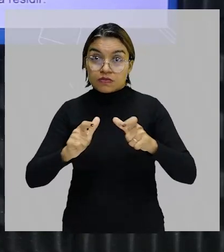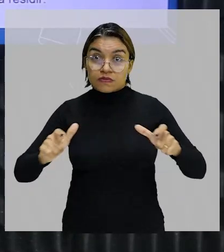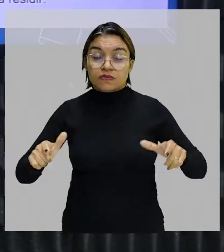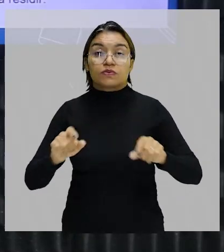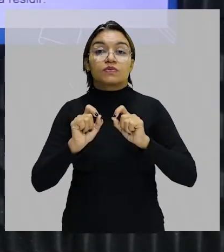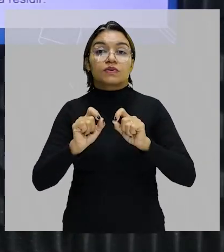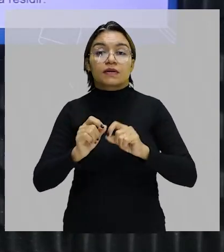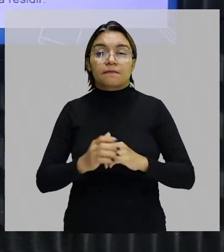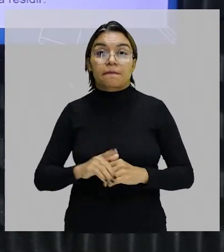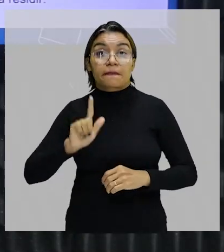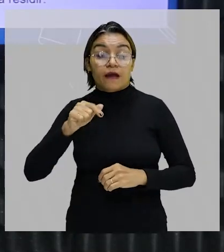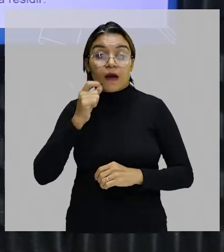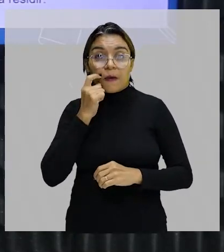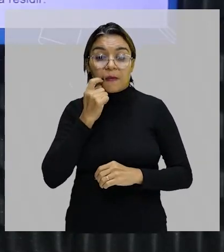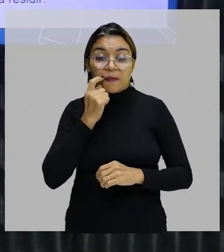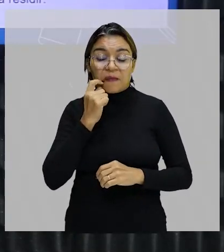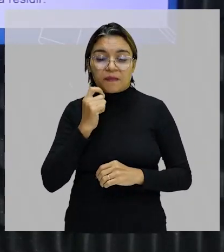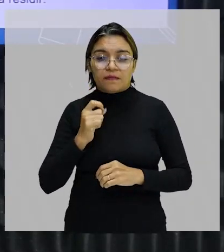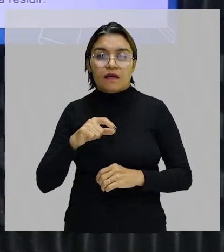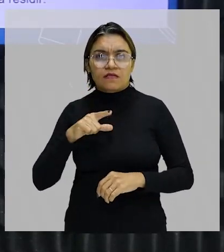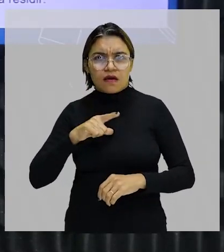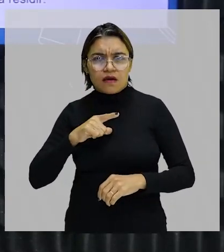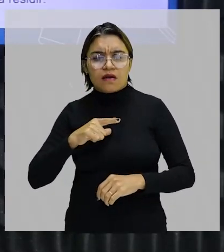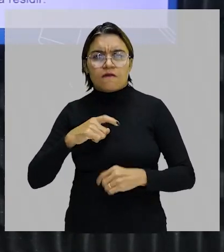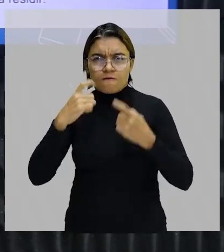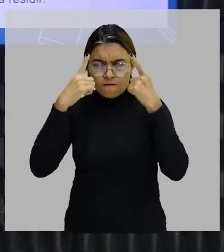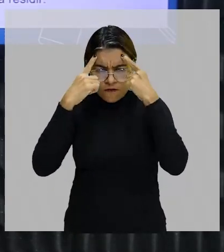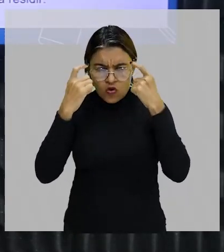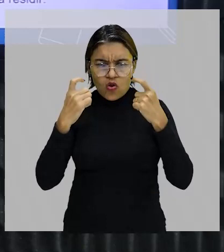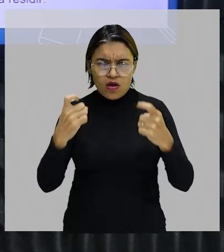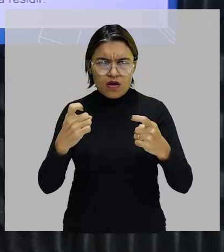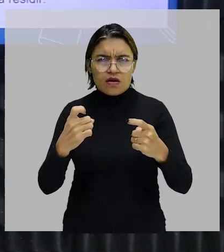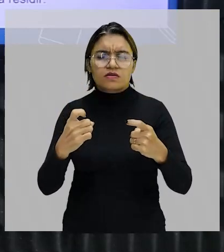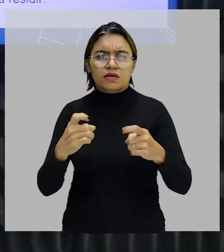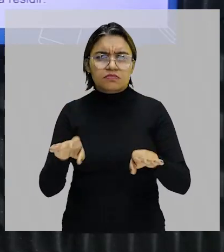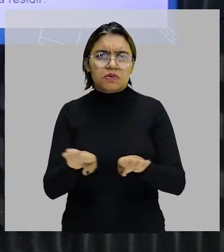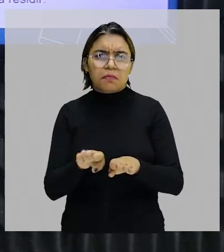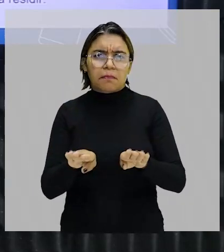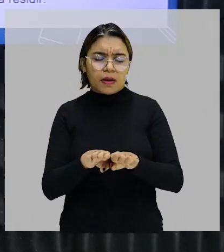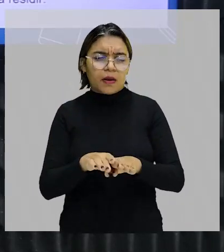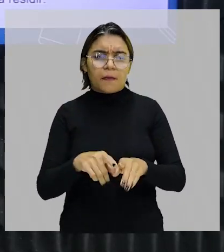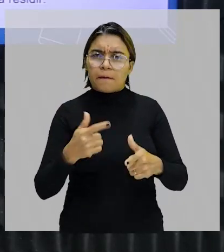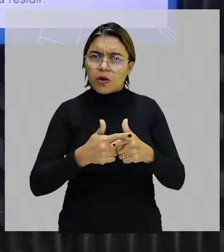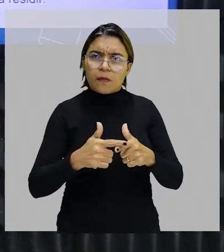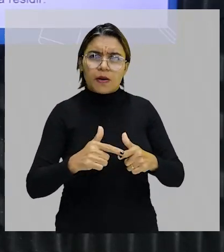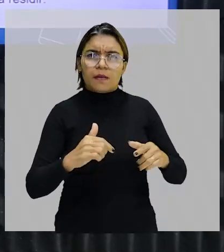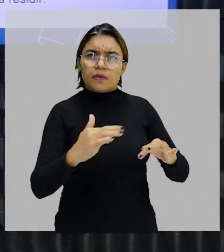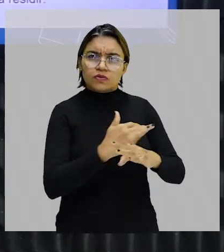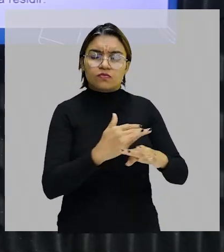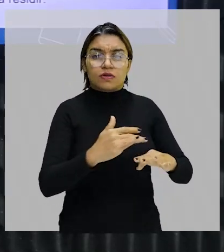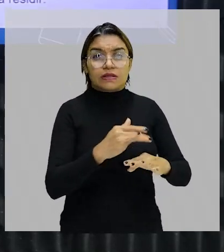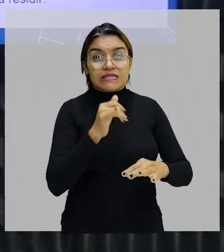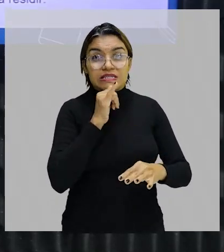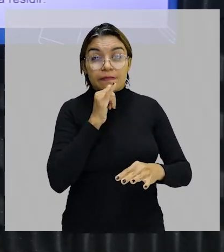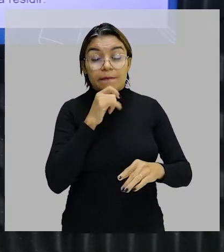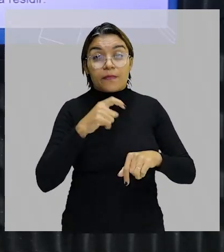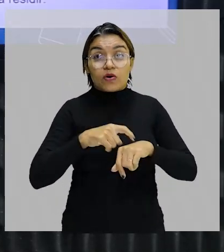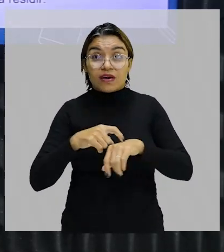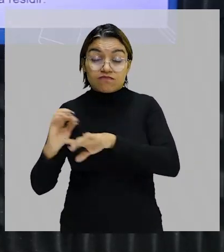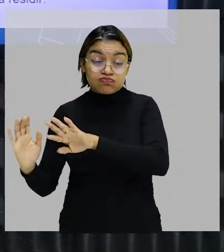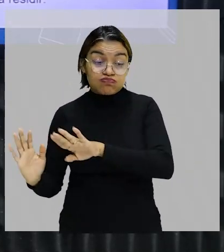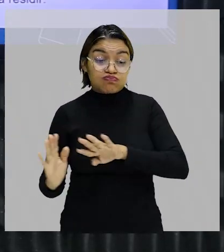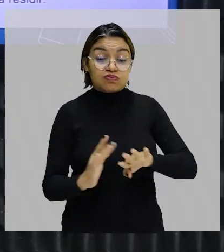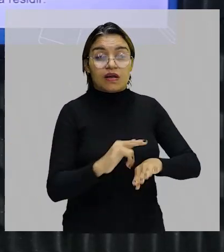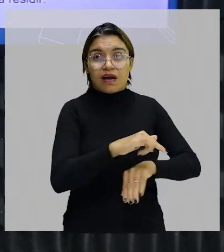por exemplo, à expansão da violência, que é um dos grandes problemas urbanos, né? Porque muitas pessoas migram para essas localidades, não têm